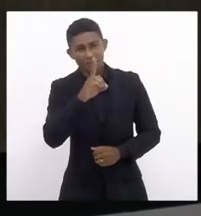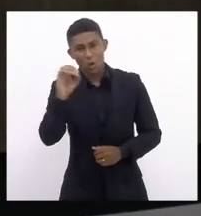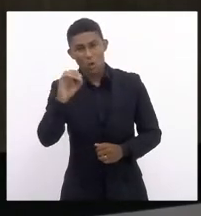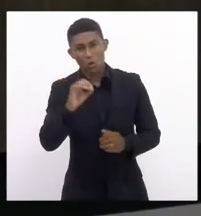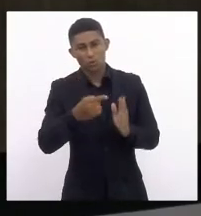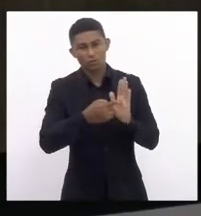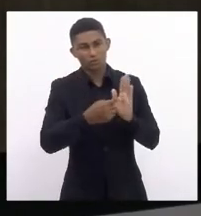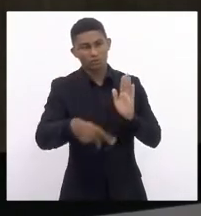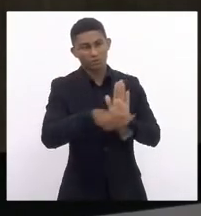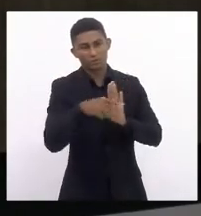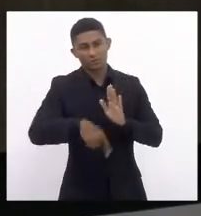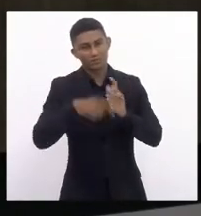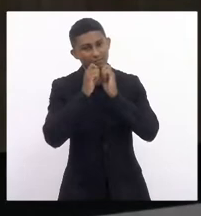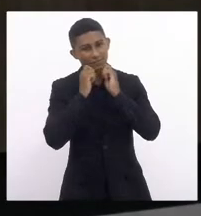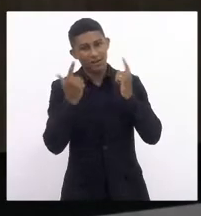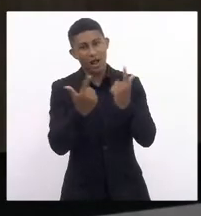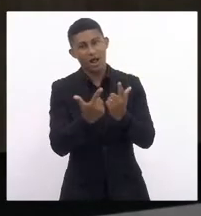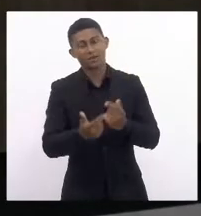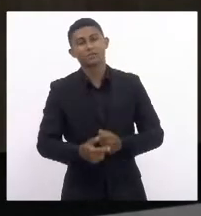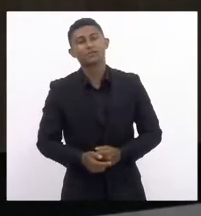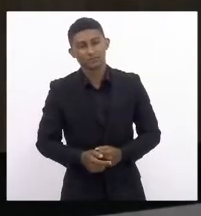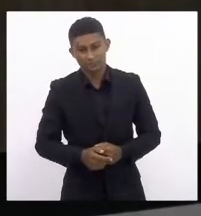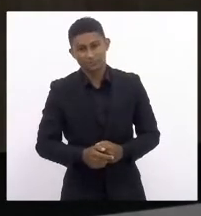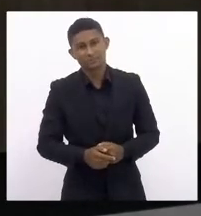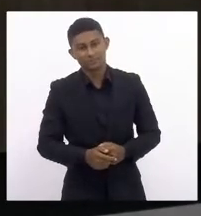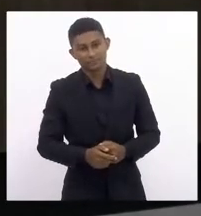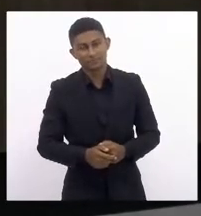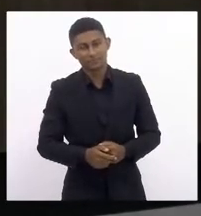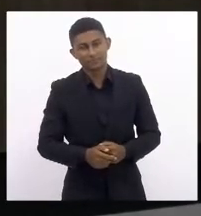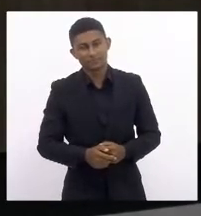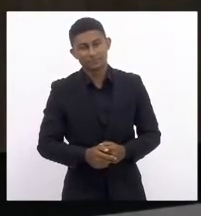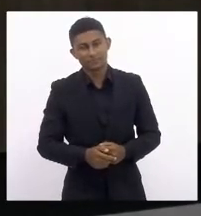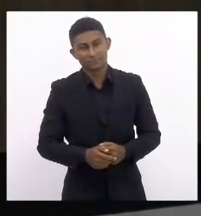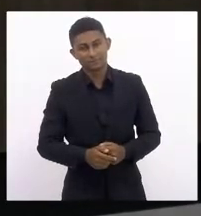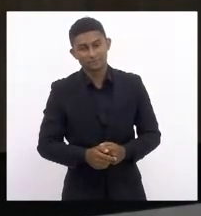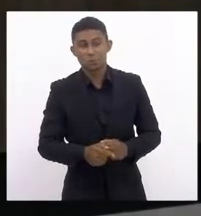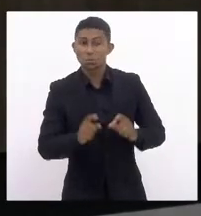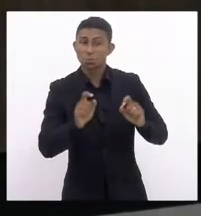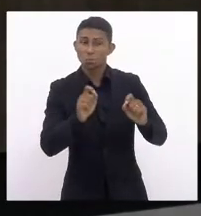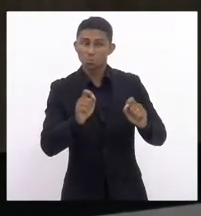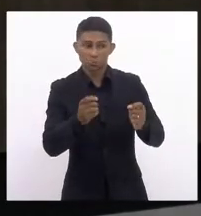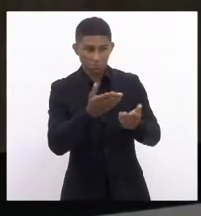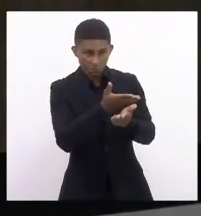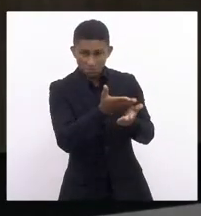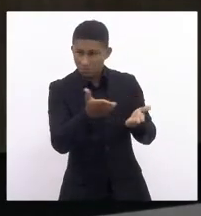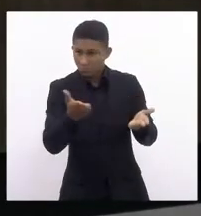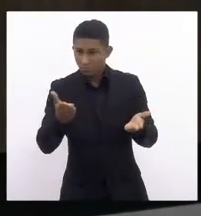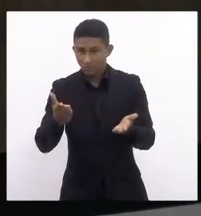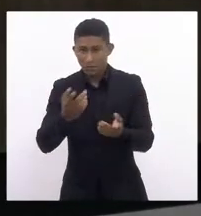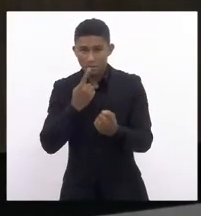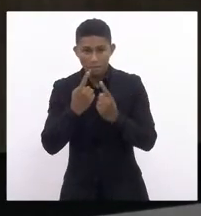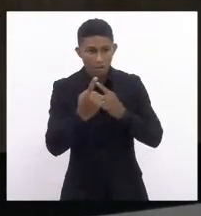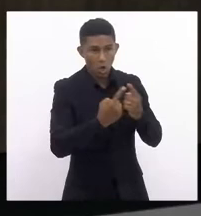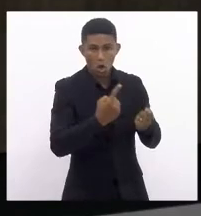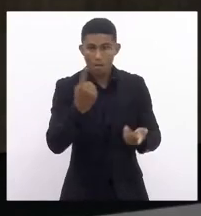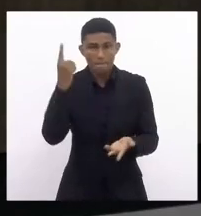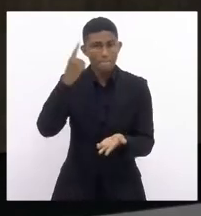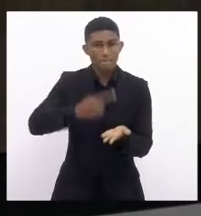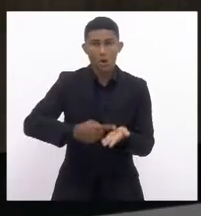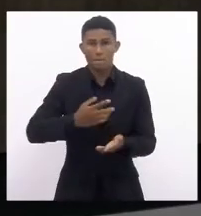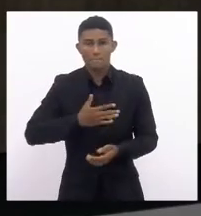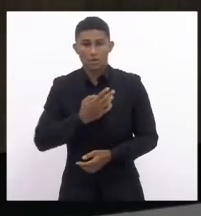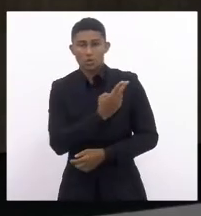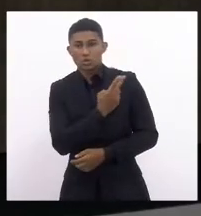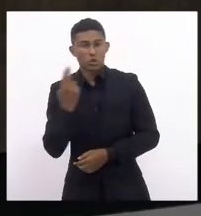da Alerj com a acordo dos senhores parlamentares, o meu nome para